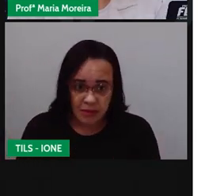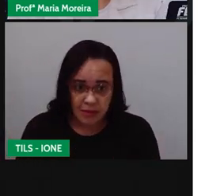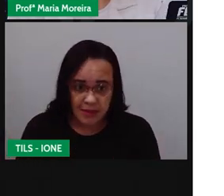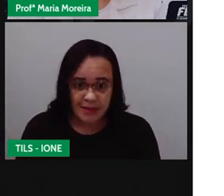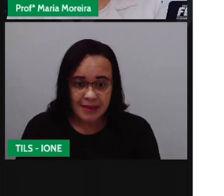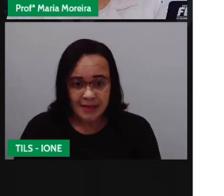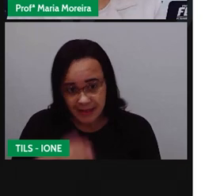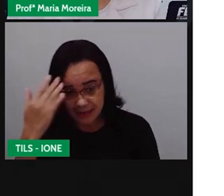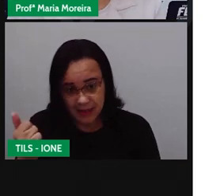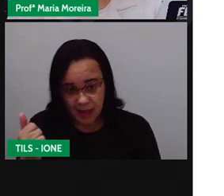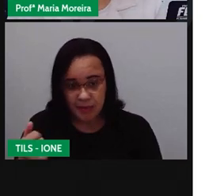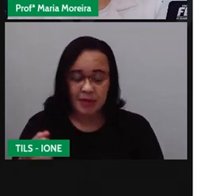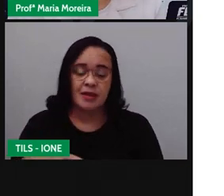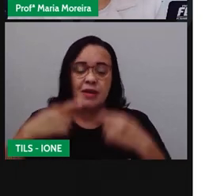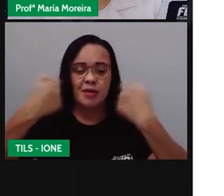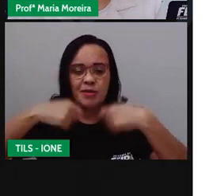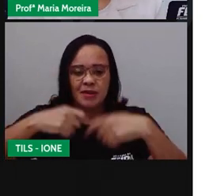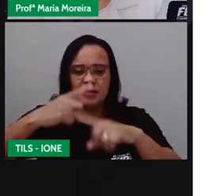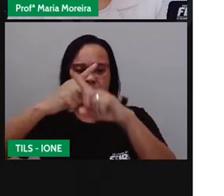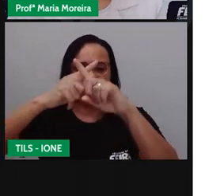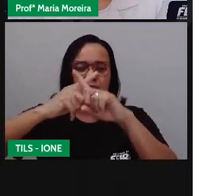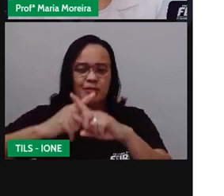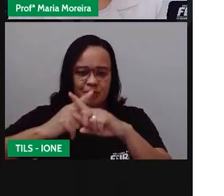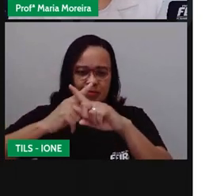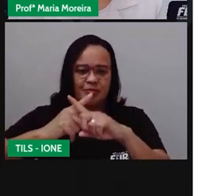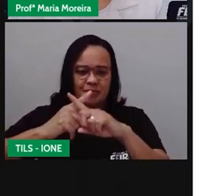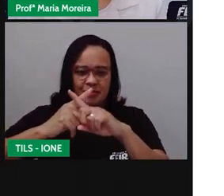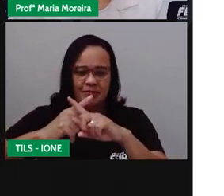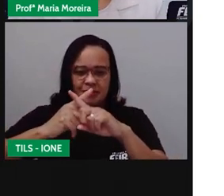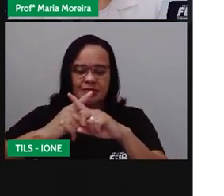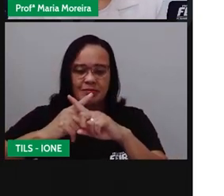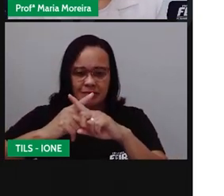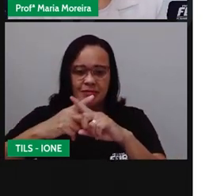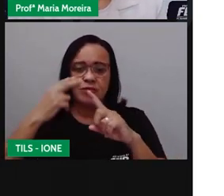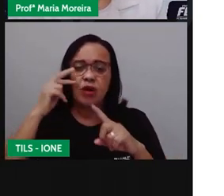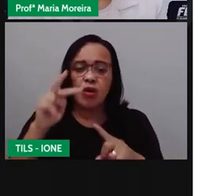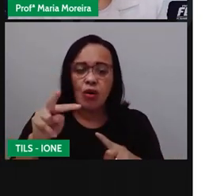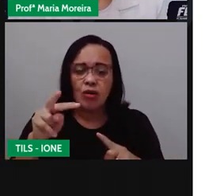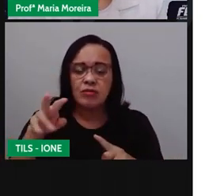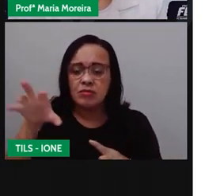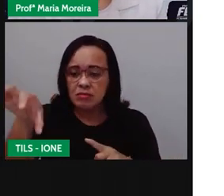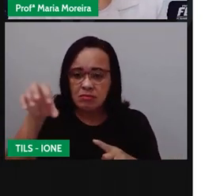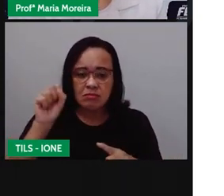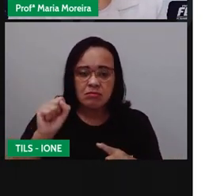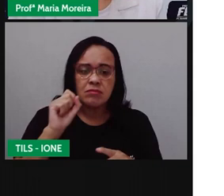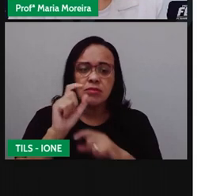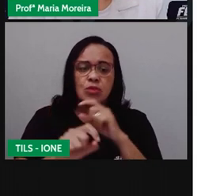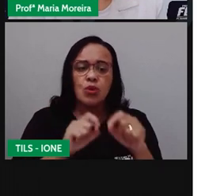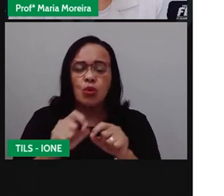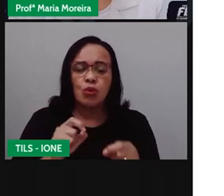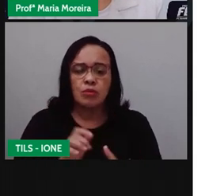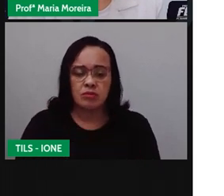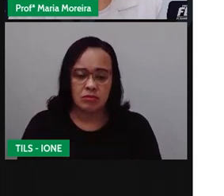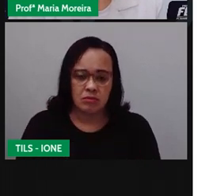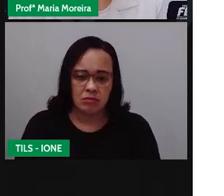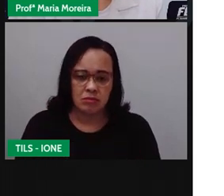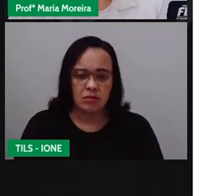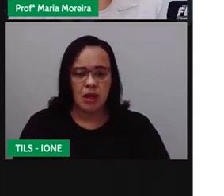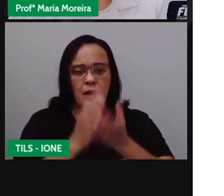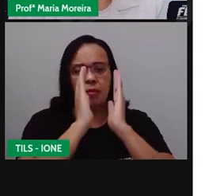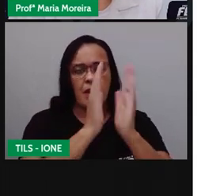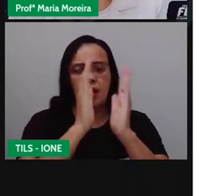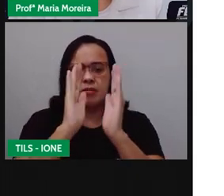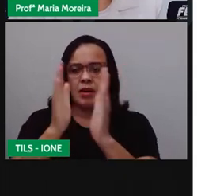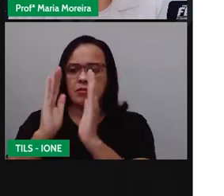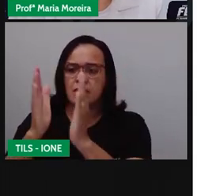Uma conta de multiplicação. E aí eu vou fazer o quê? Olha, pegar aqui, né? Quantos livros tem